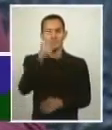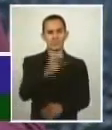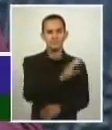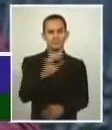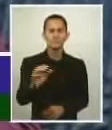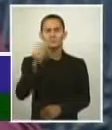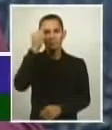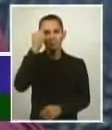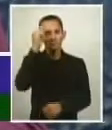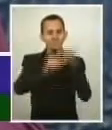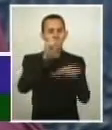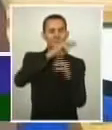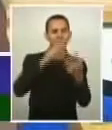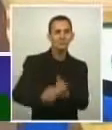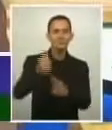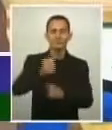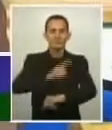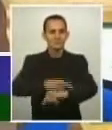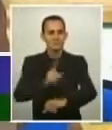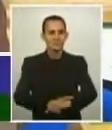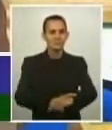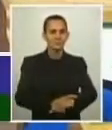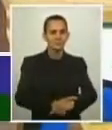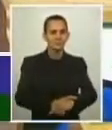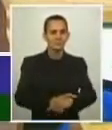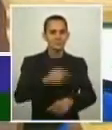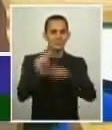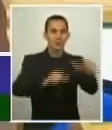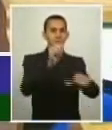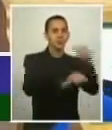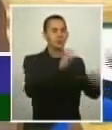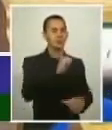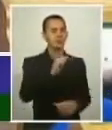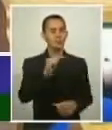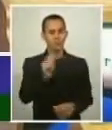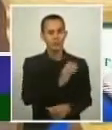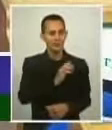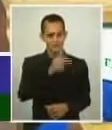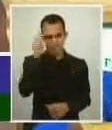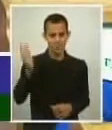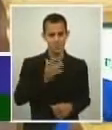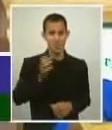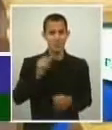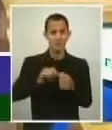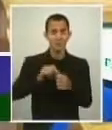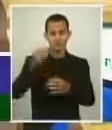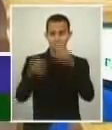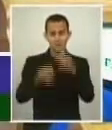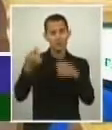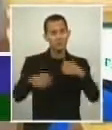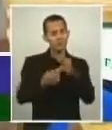que pensa em mudar o mundo no primeiro momento convertendo o coração dos burgueses mostrando que eles produzem